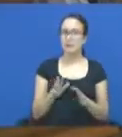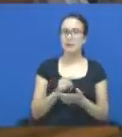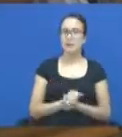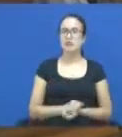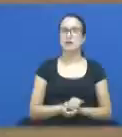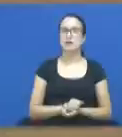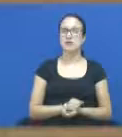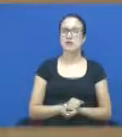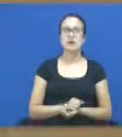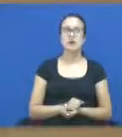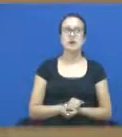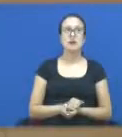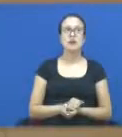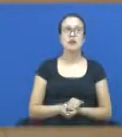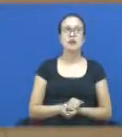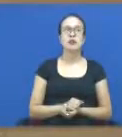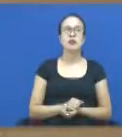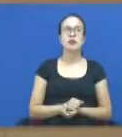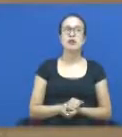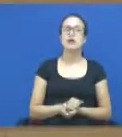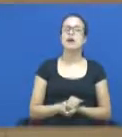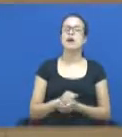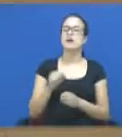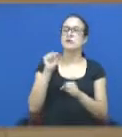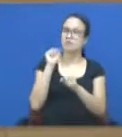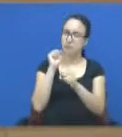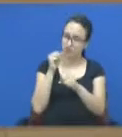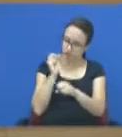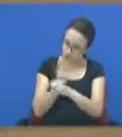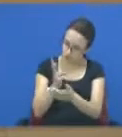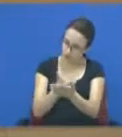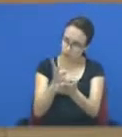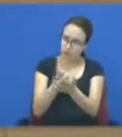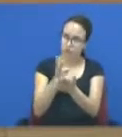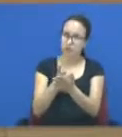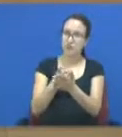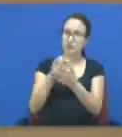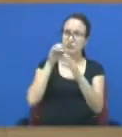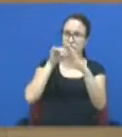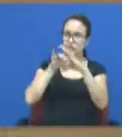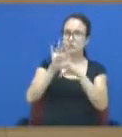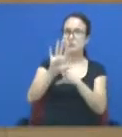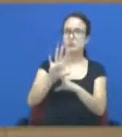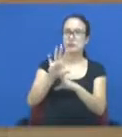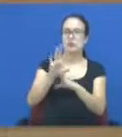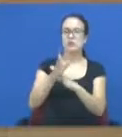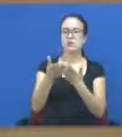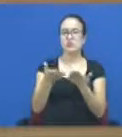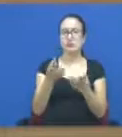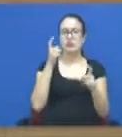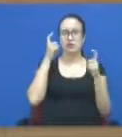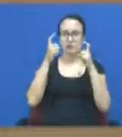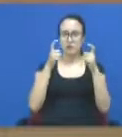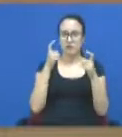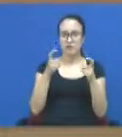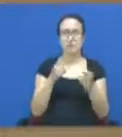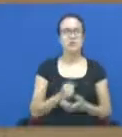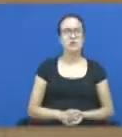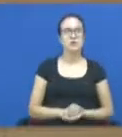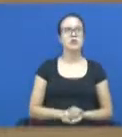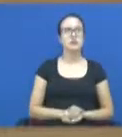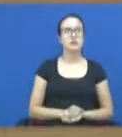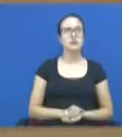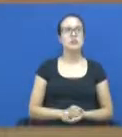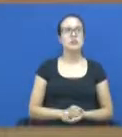de multimeios continue transmitindo a sessão e gravando a presente sessão, mesmo estando